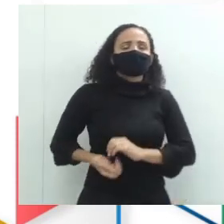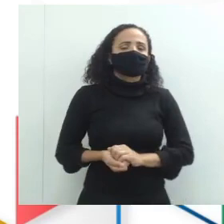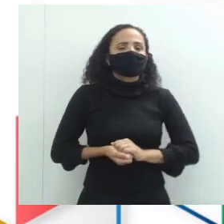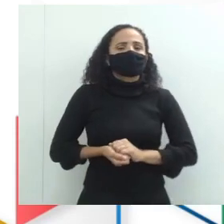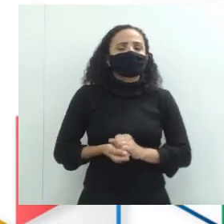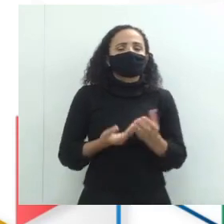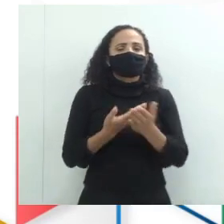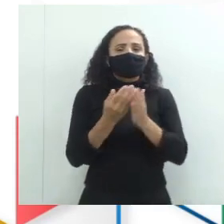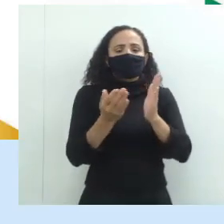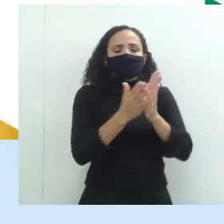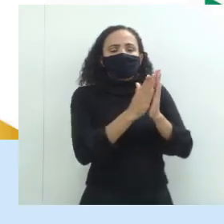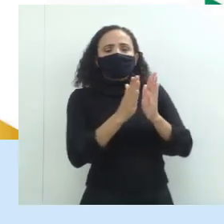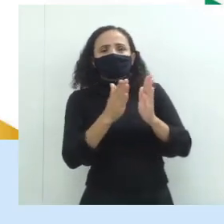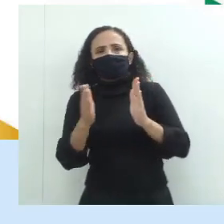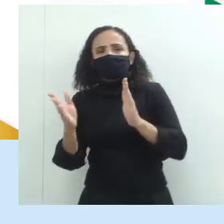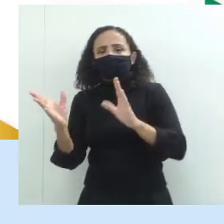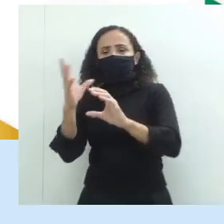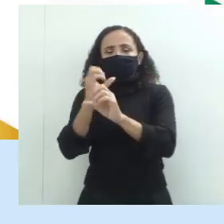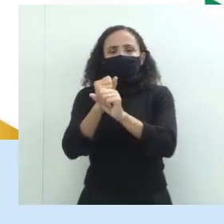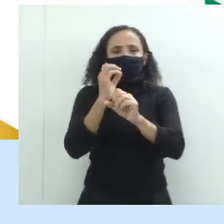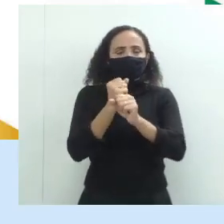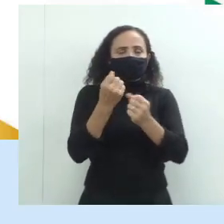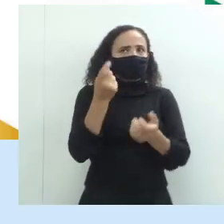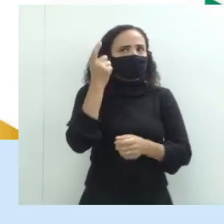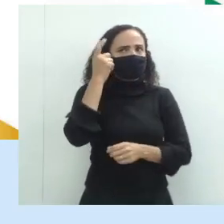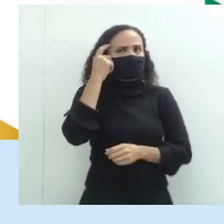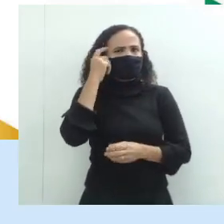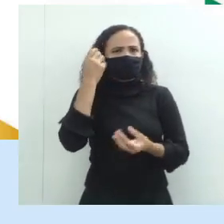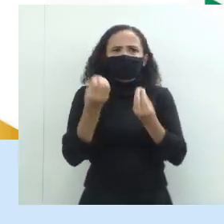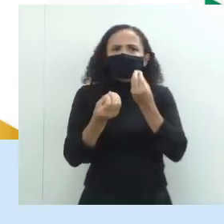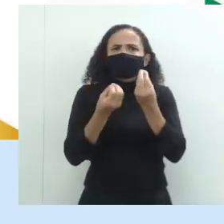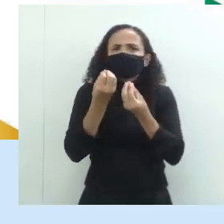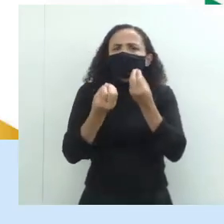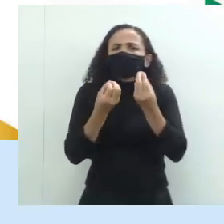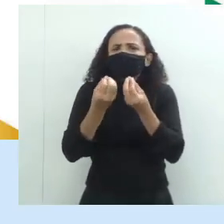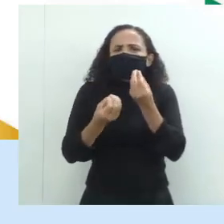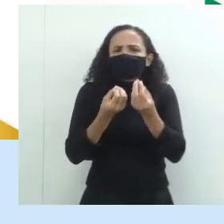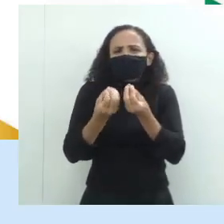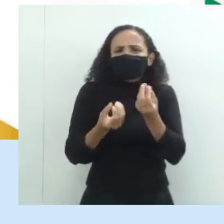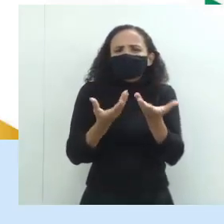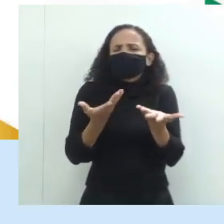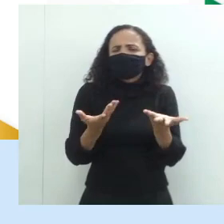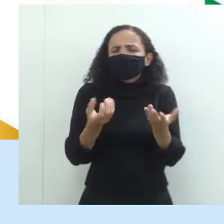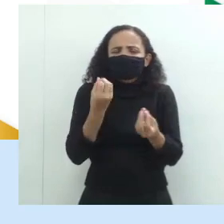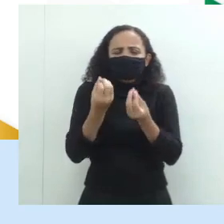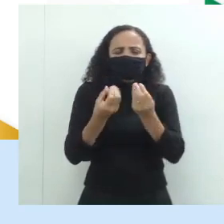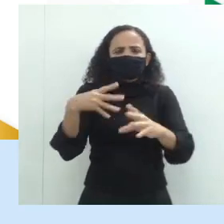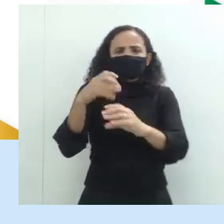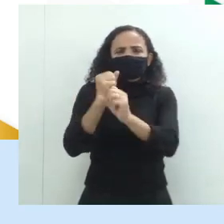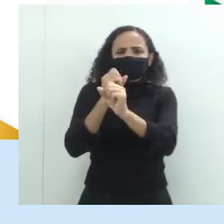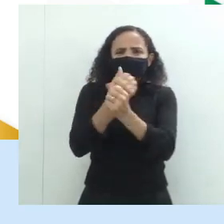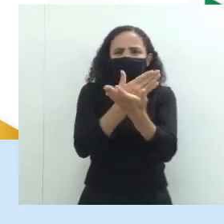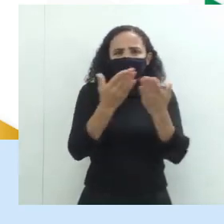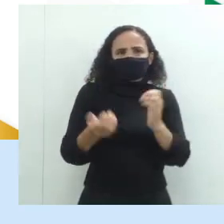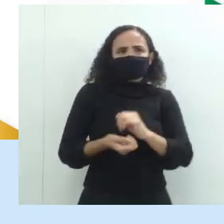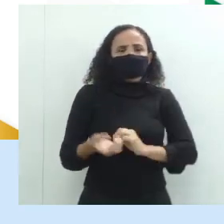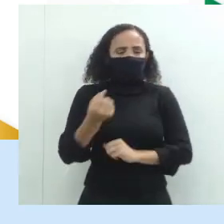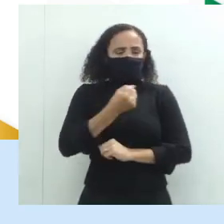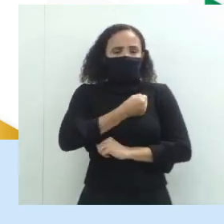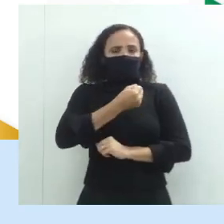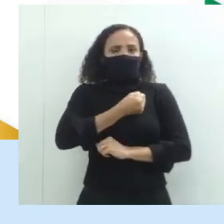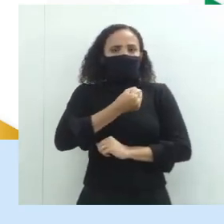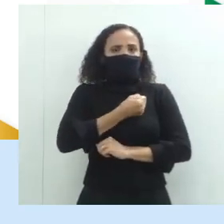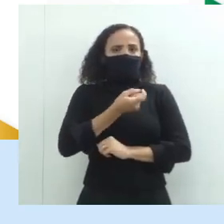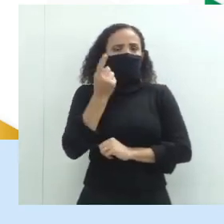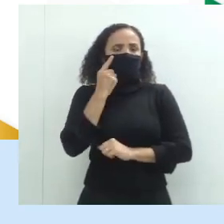aí a fórmula do calçado. Professor, o que é isso, a fórmula do calçado? Preste atenção. O número que